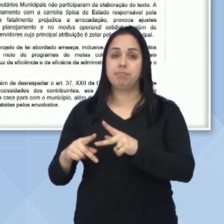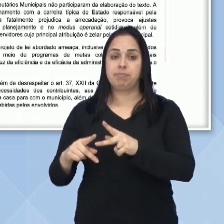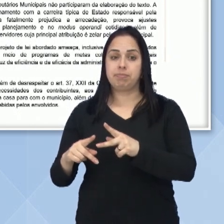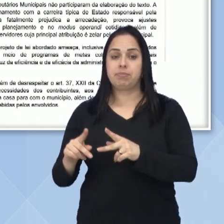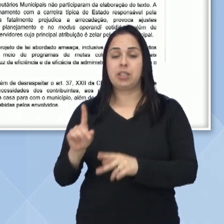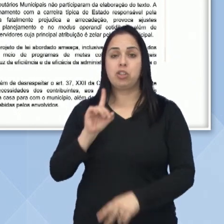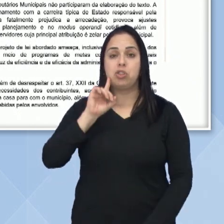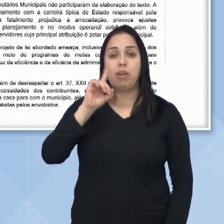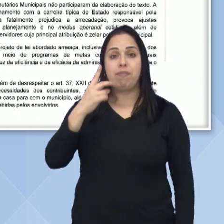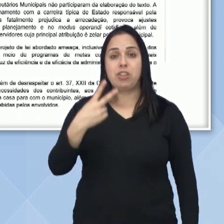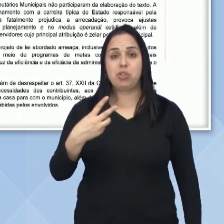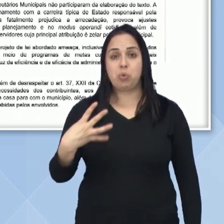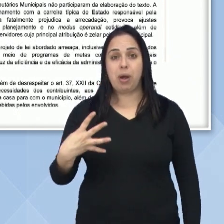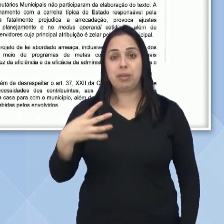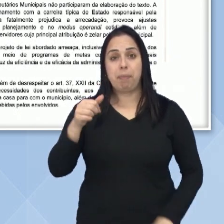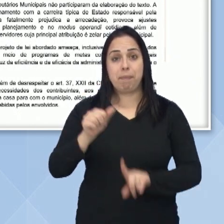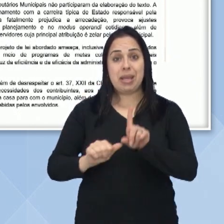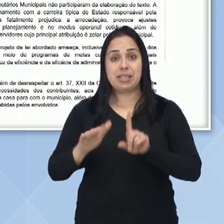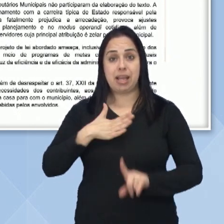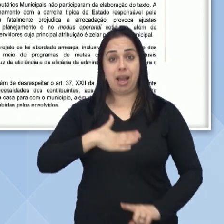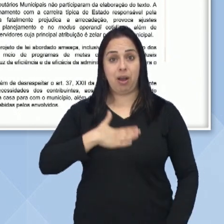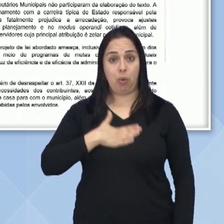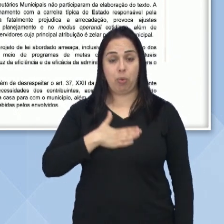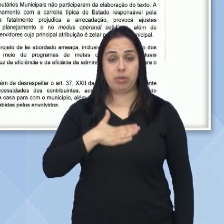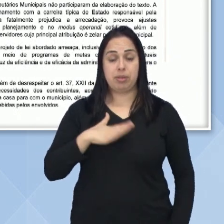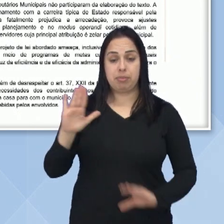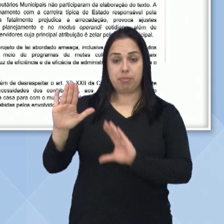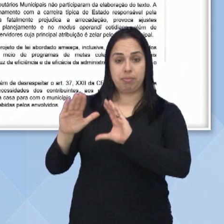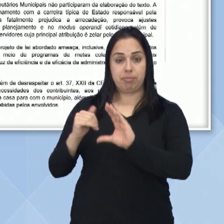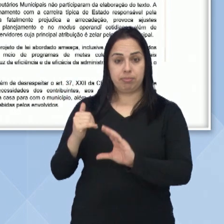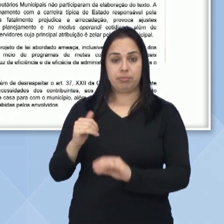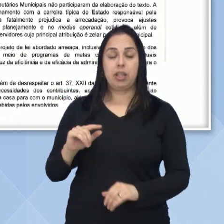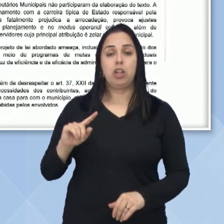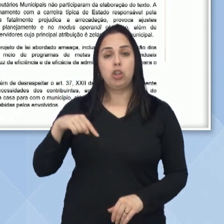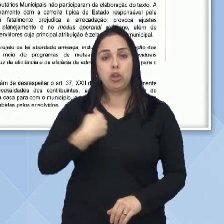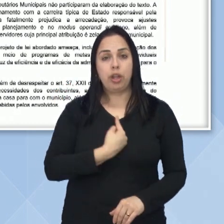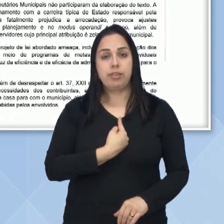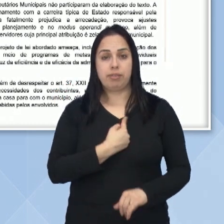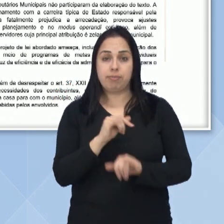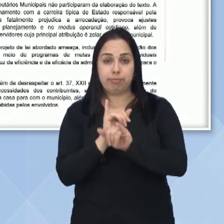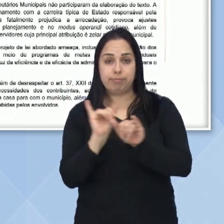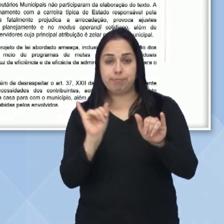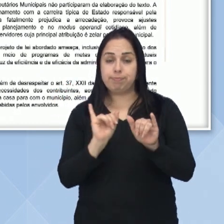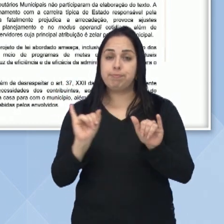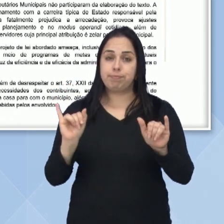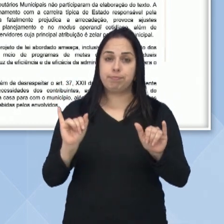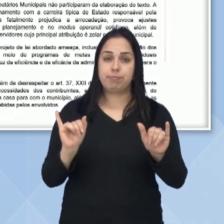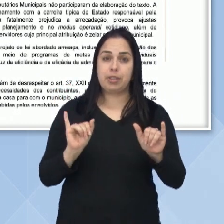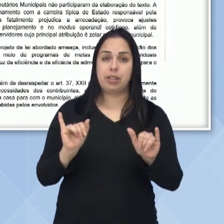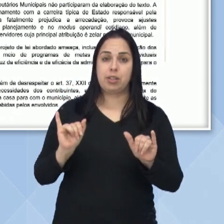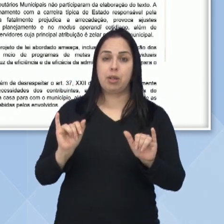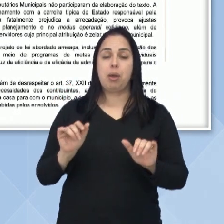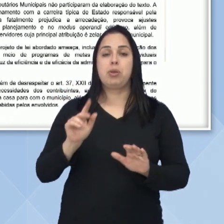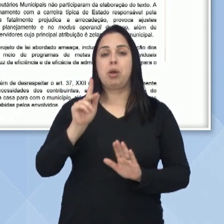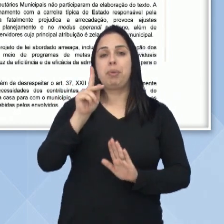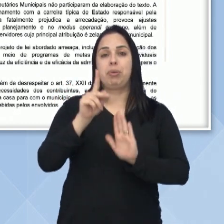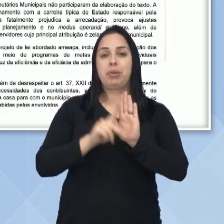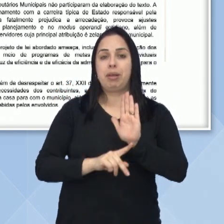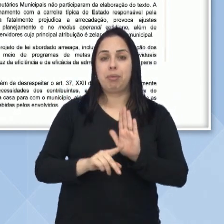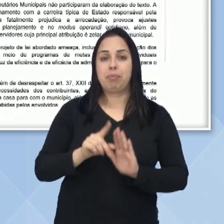no dia 24 de agosto. Vimos nos manifestar acerca do PLC 18